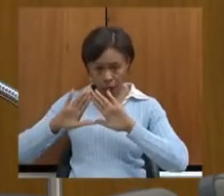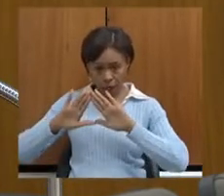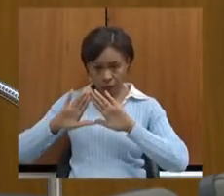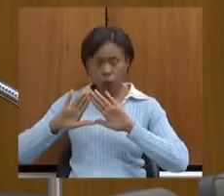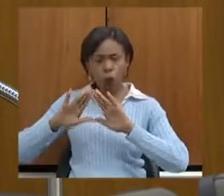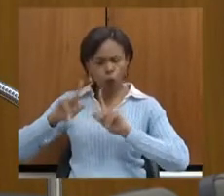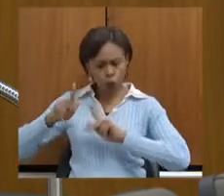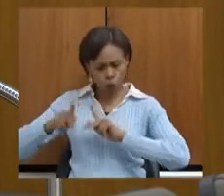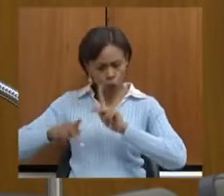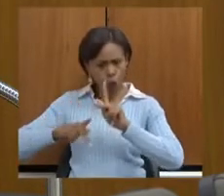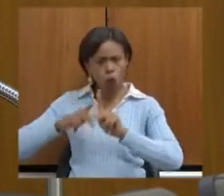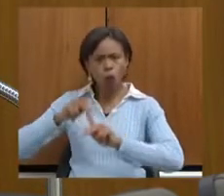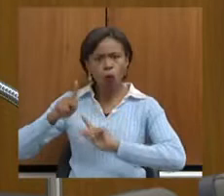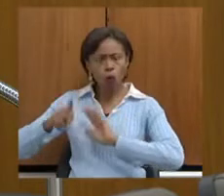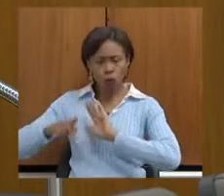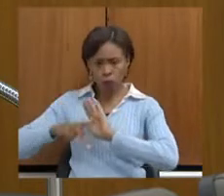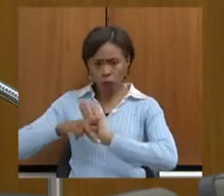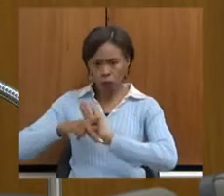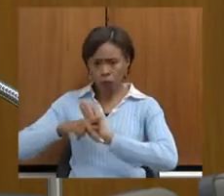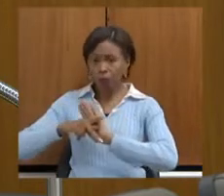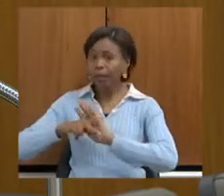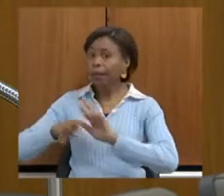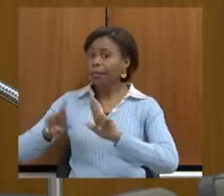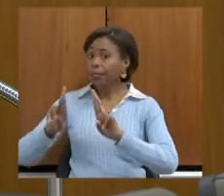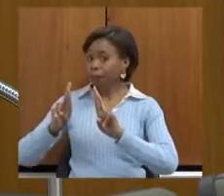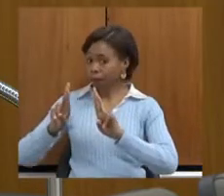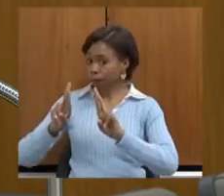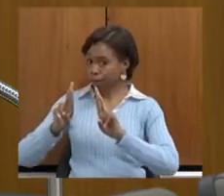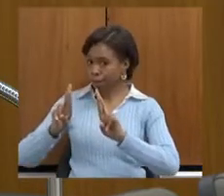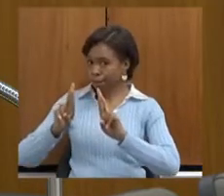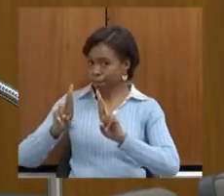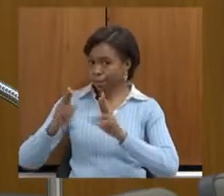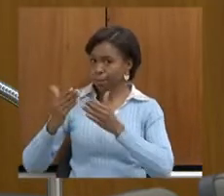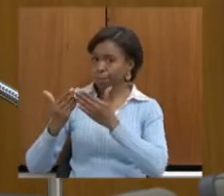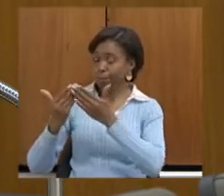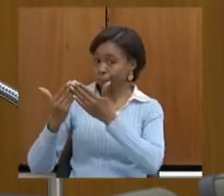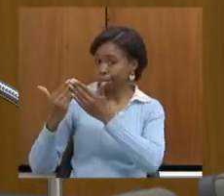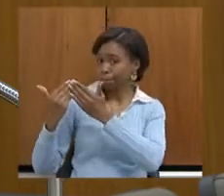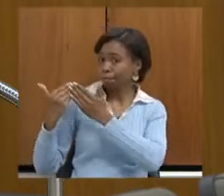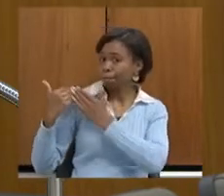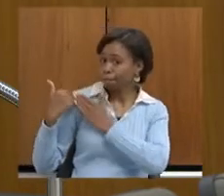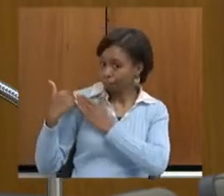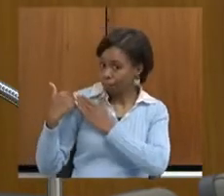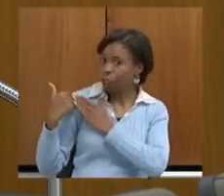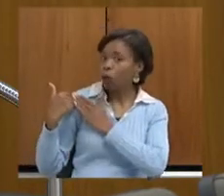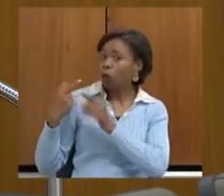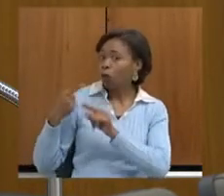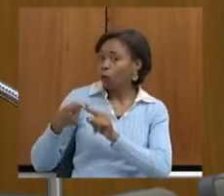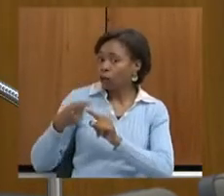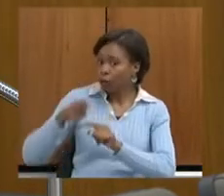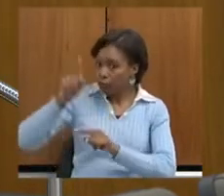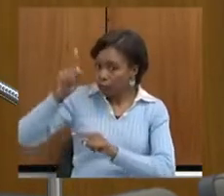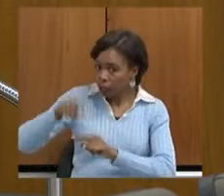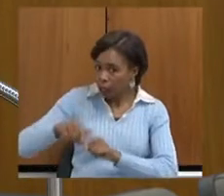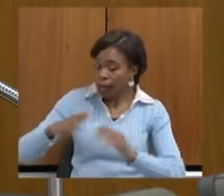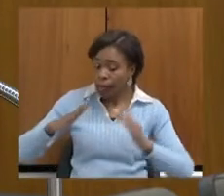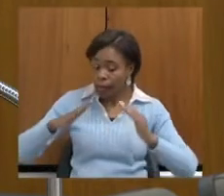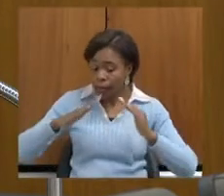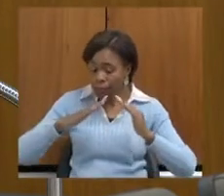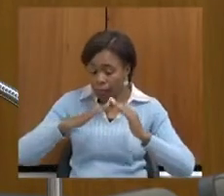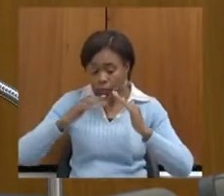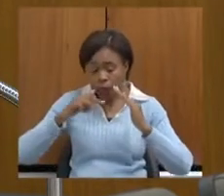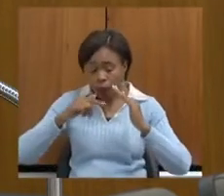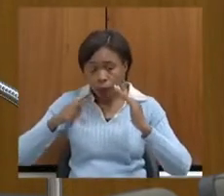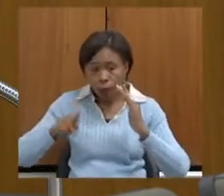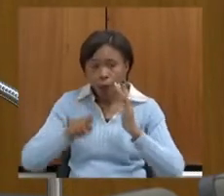e tenha responsabilidade como é a casa do Povo de